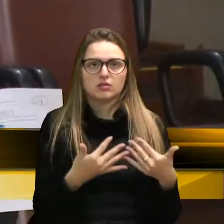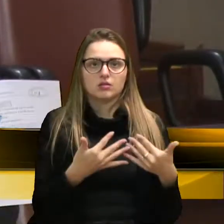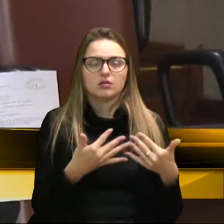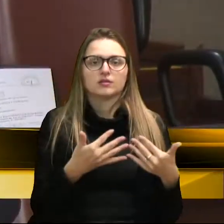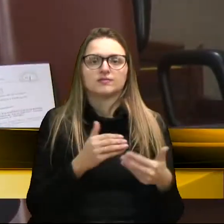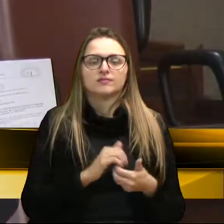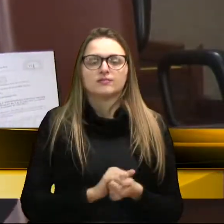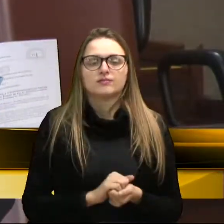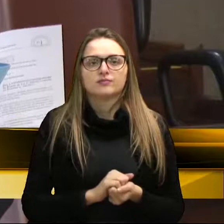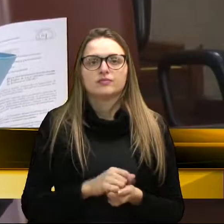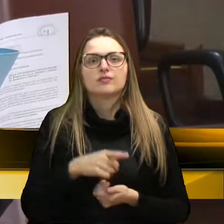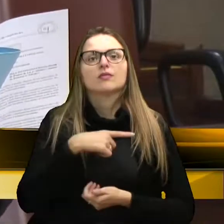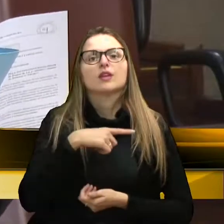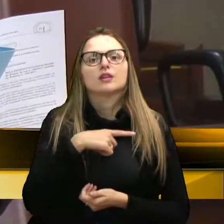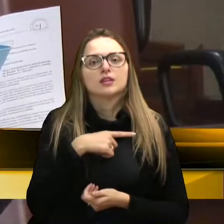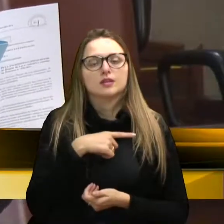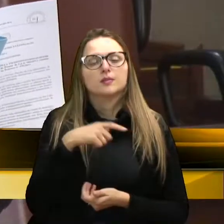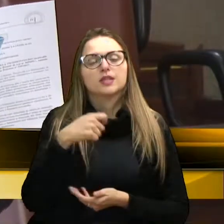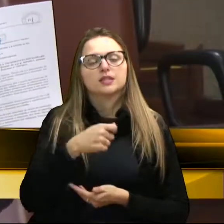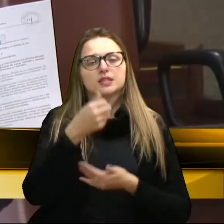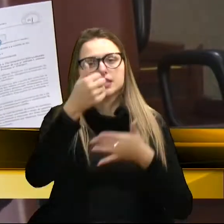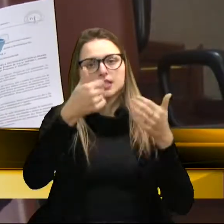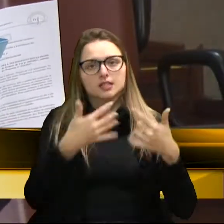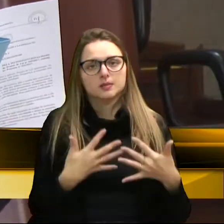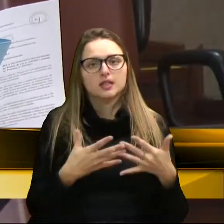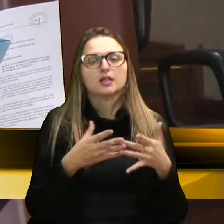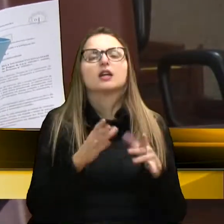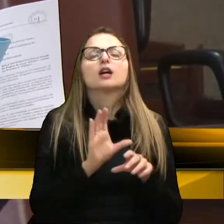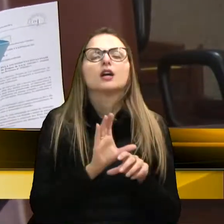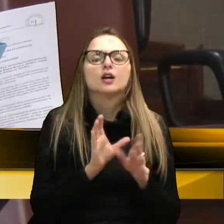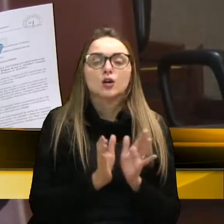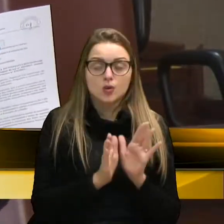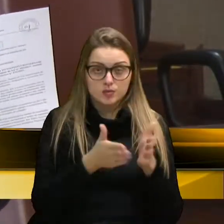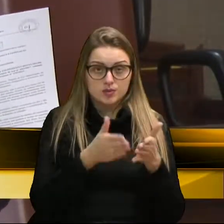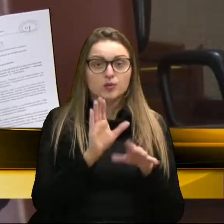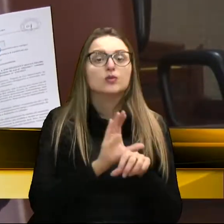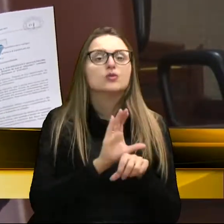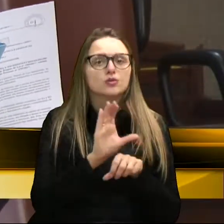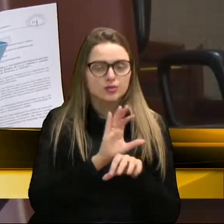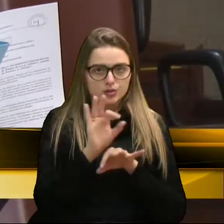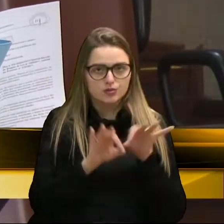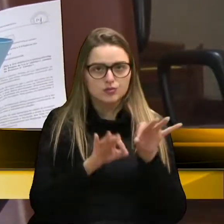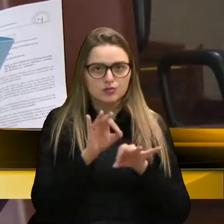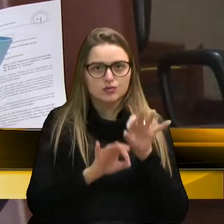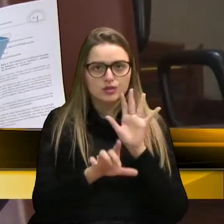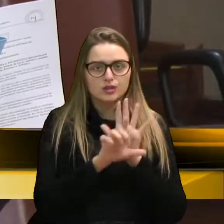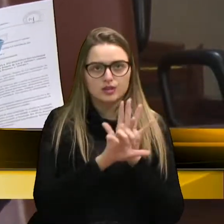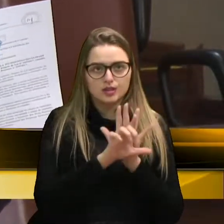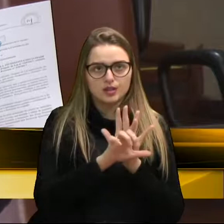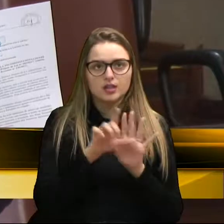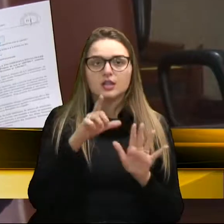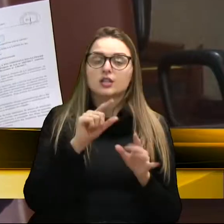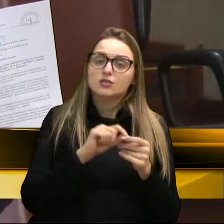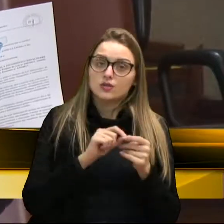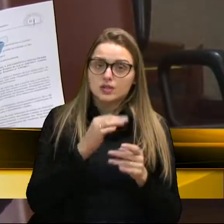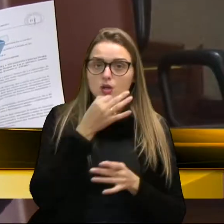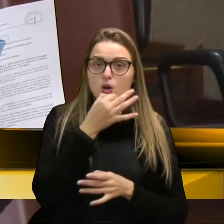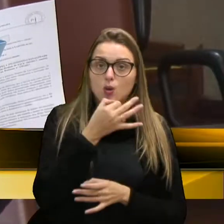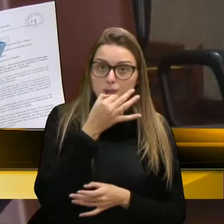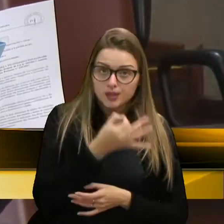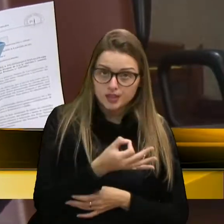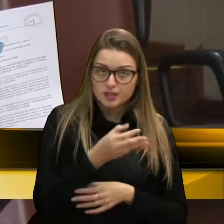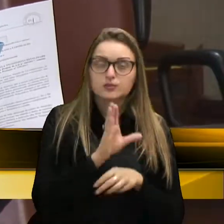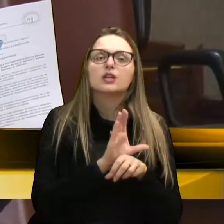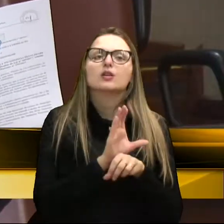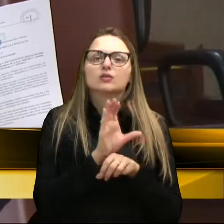Cabe deixar consignado que esta Comissão de Constituição, Justiça e Legislação, a prerrogativa de opinar quanto aos aspectos